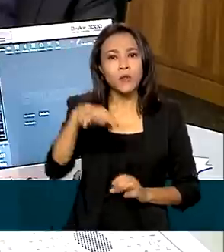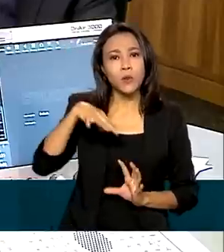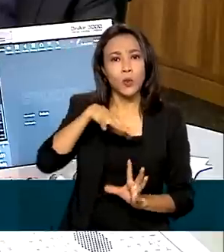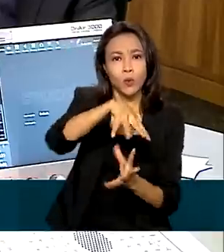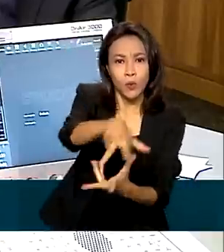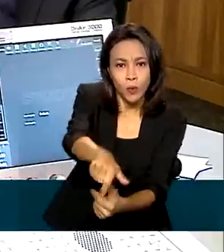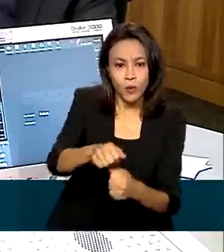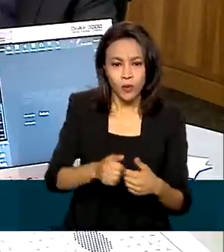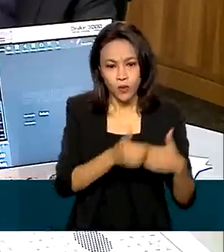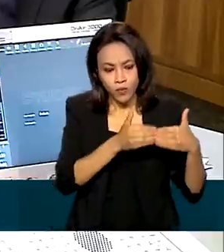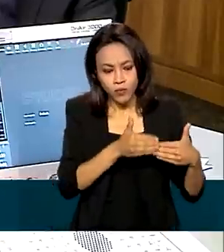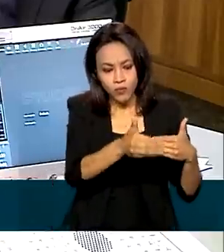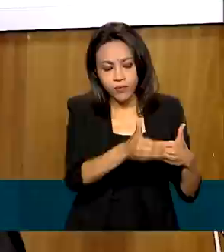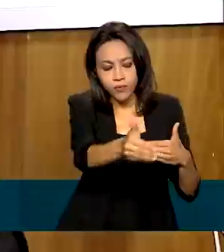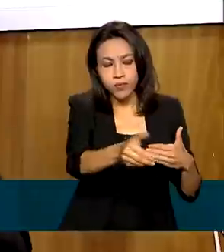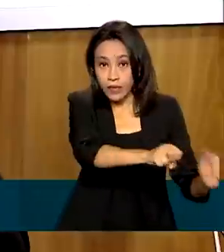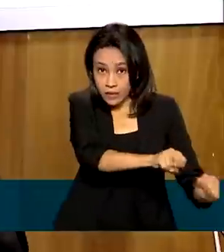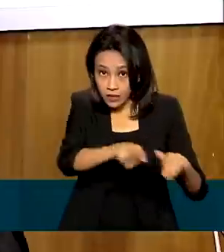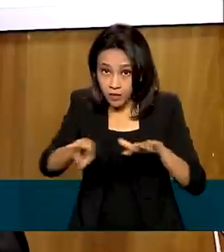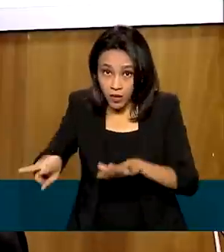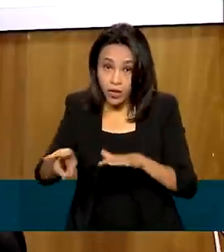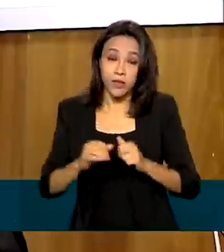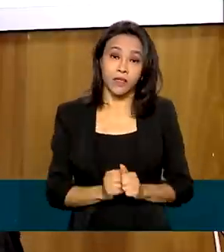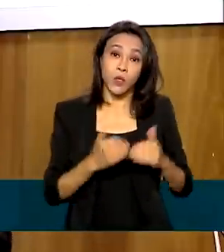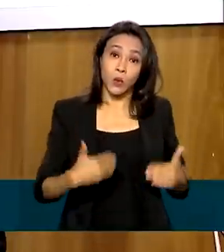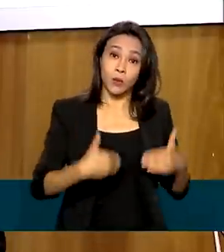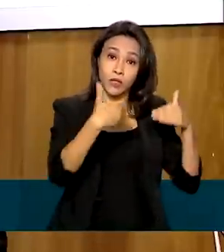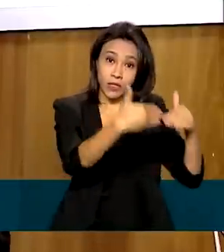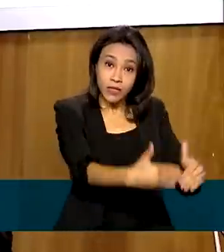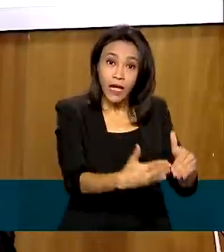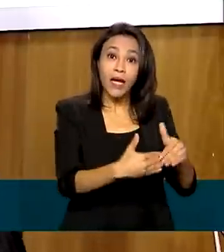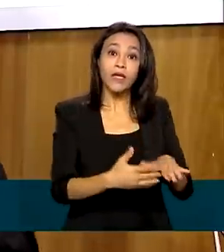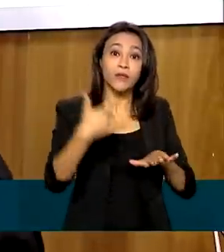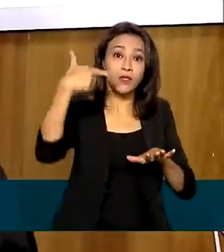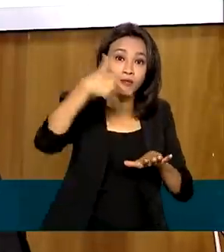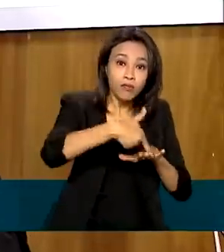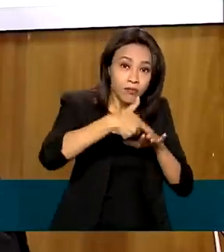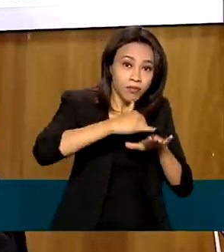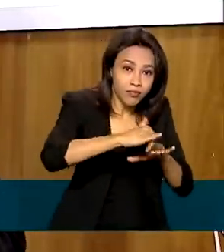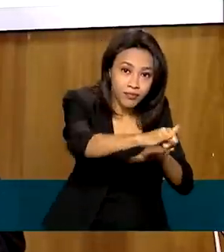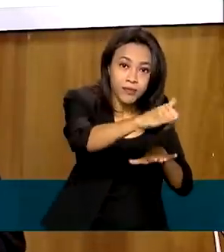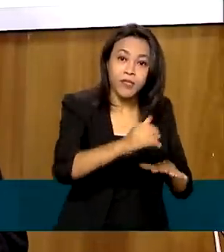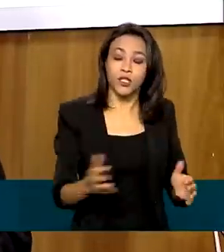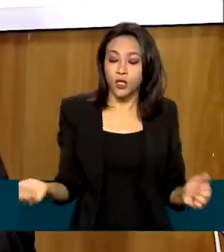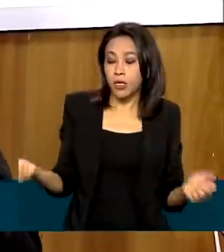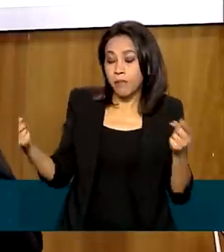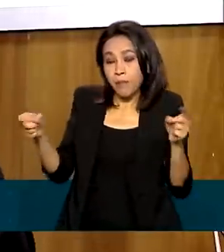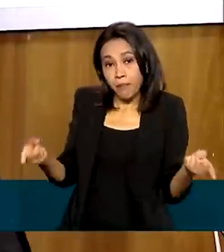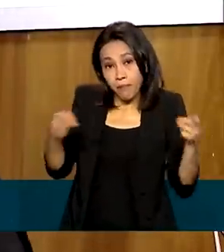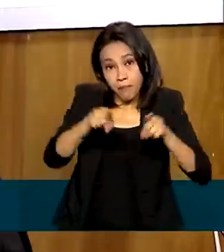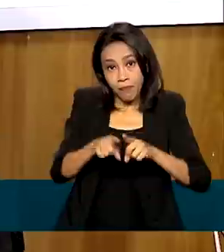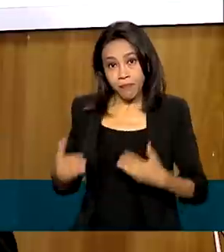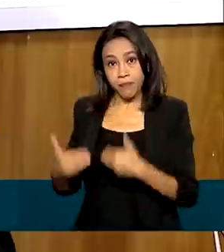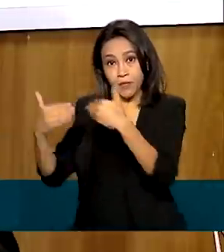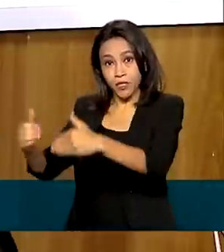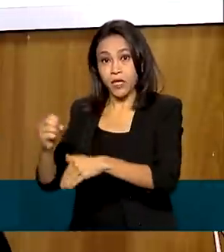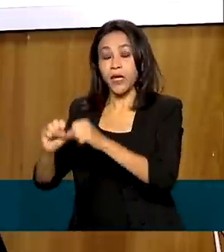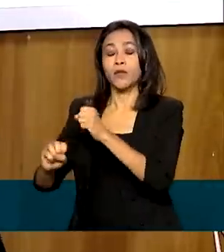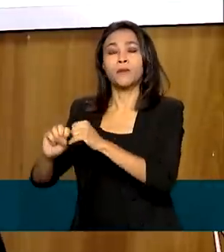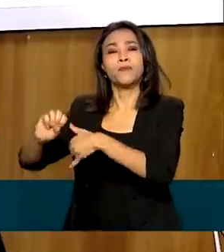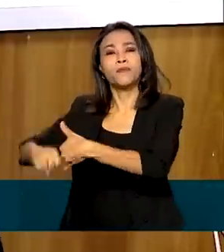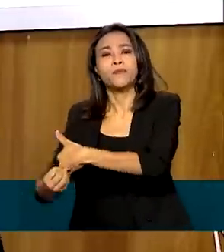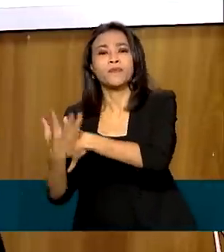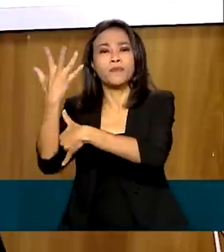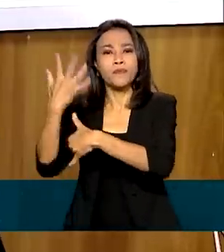nas próximas semanas o ministério de Minas e energia junto com o Ministério do meio ambiente com o governo federal